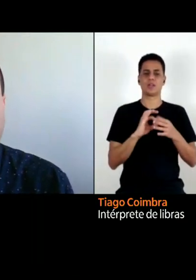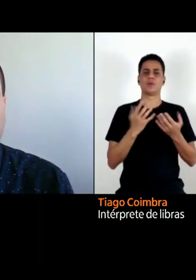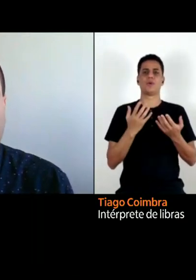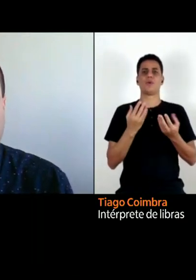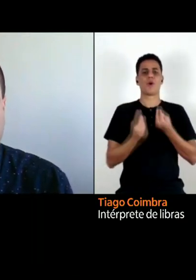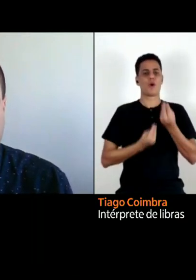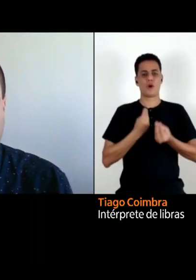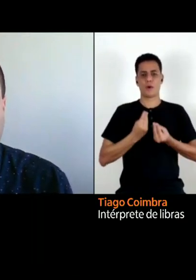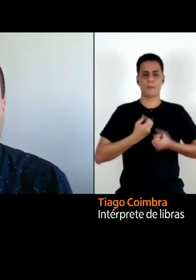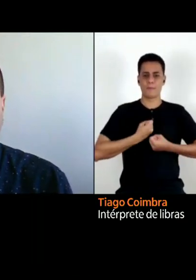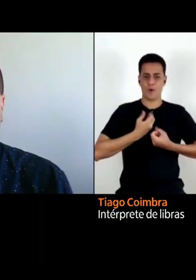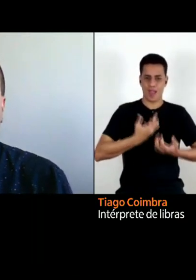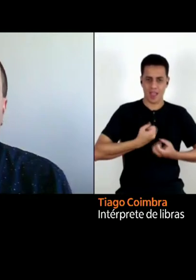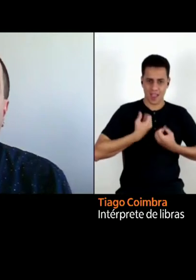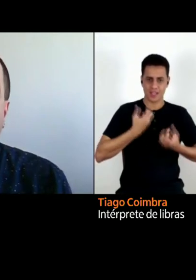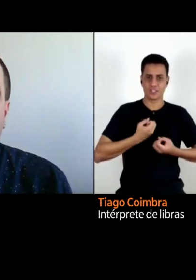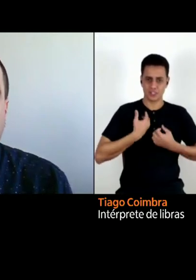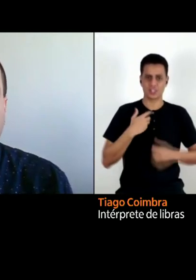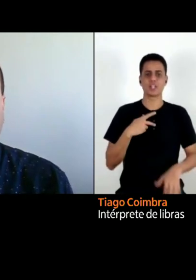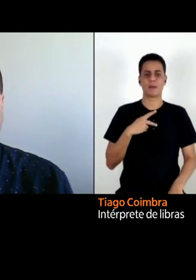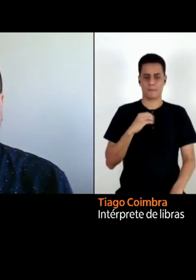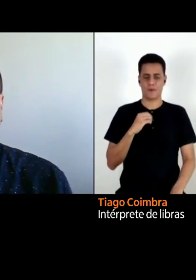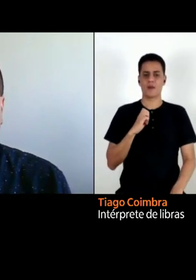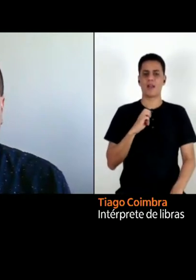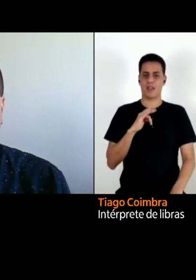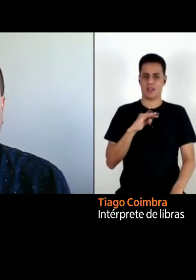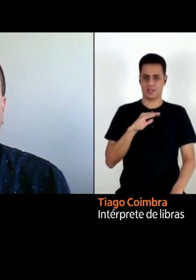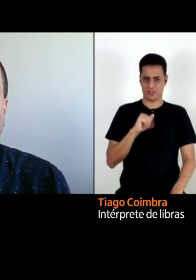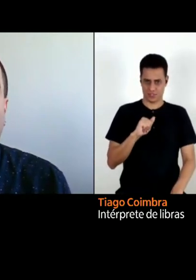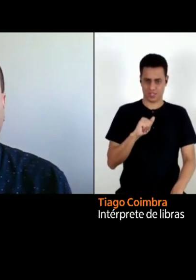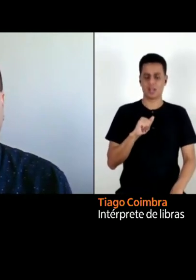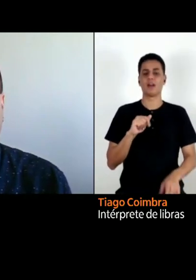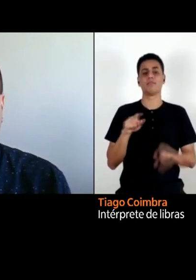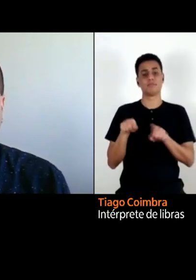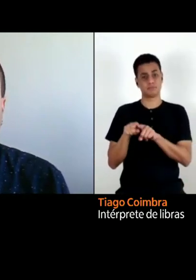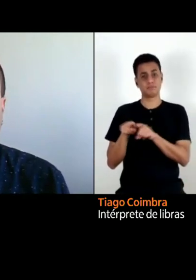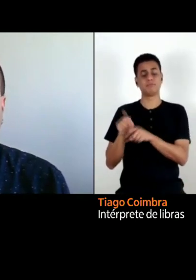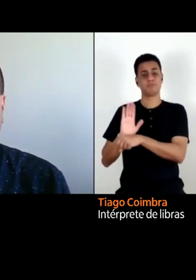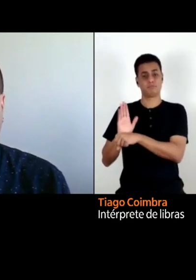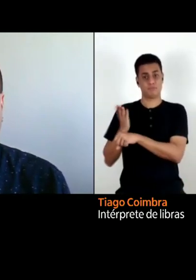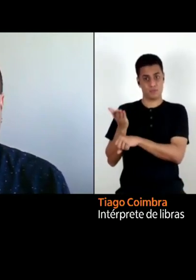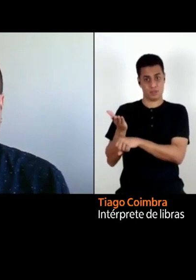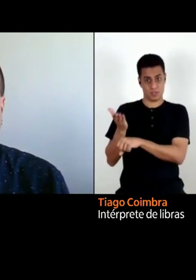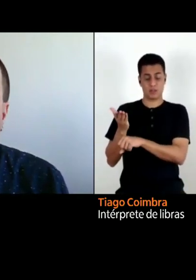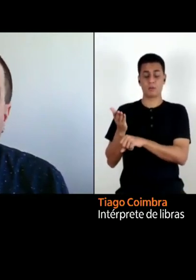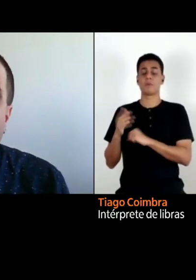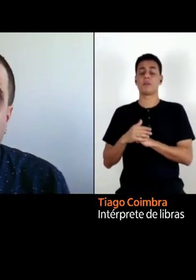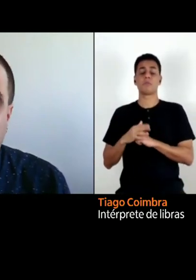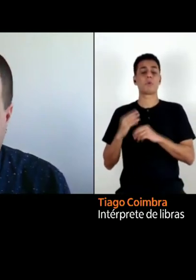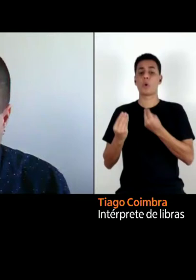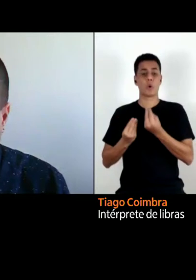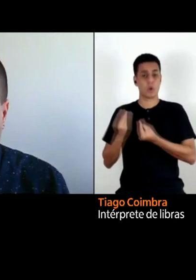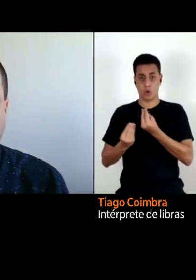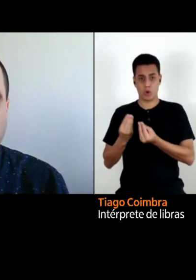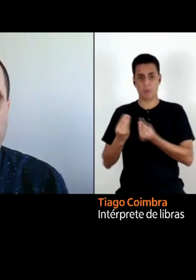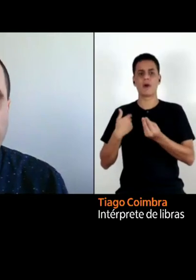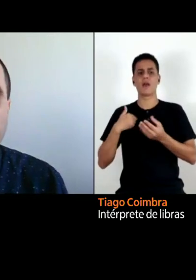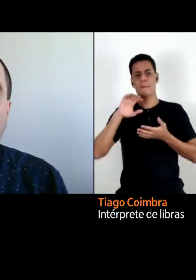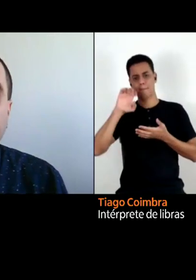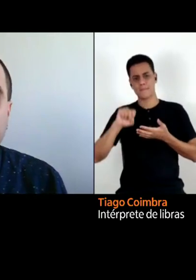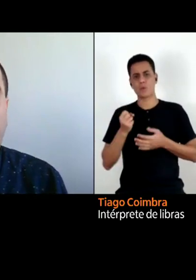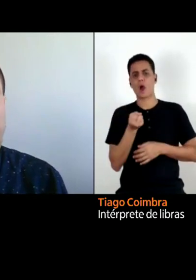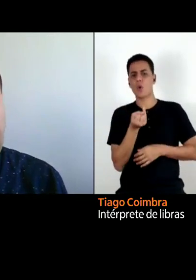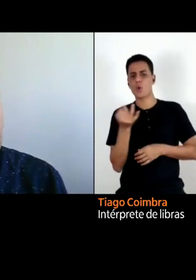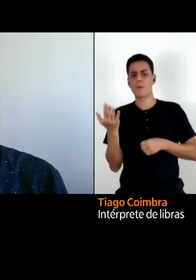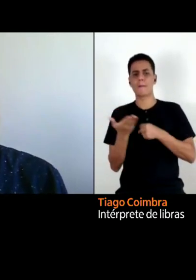de procedimento artístico. E, para tanto, recorro a uma constelação de referências basilares.